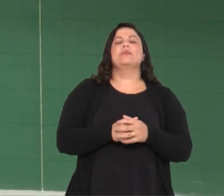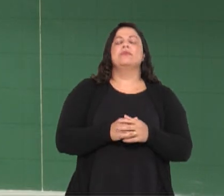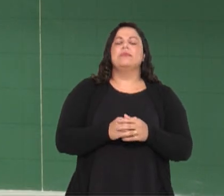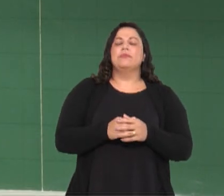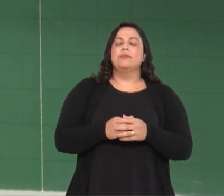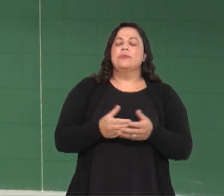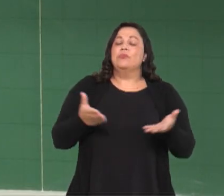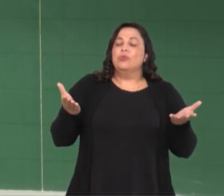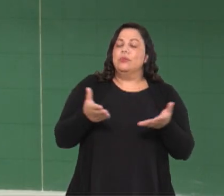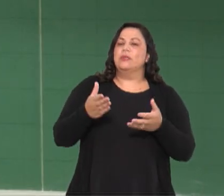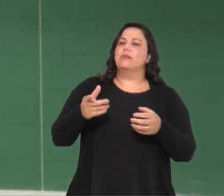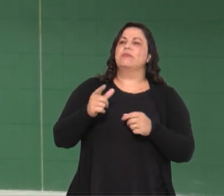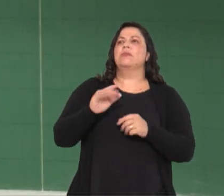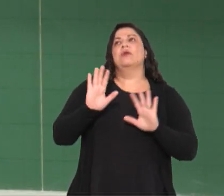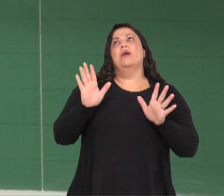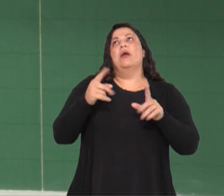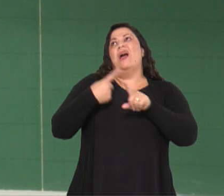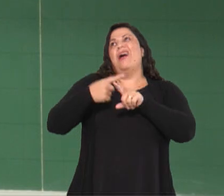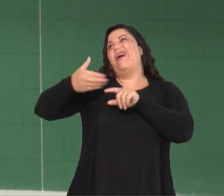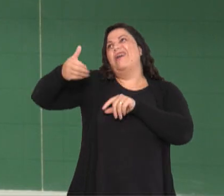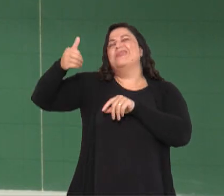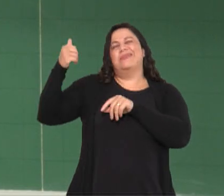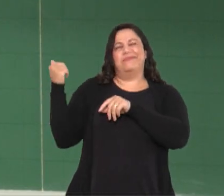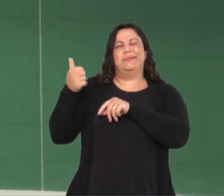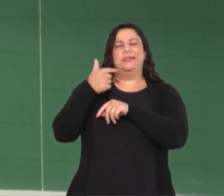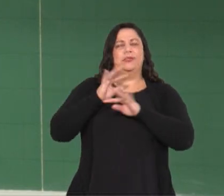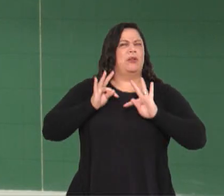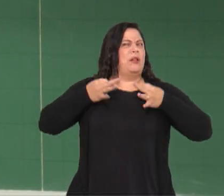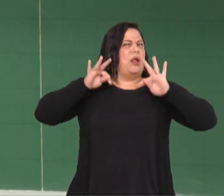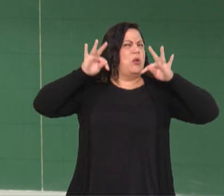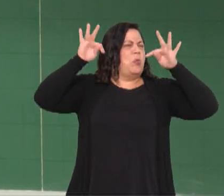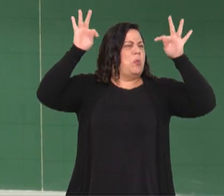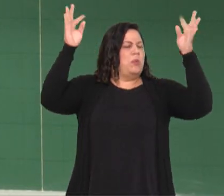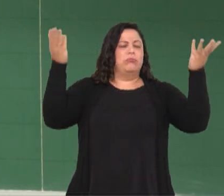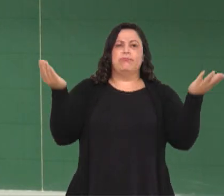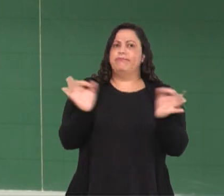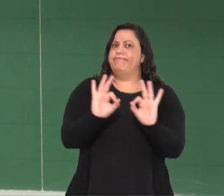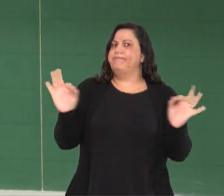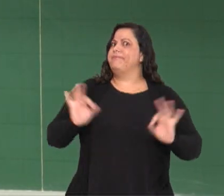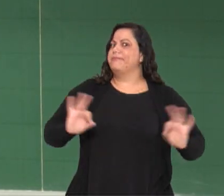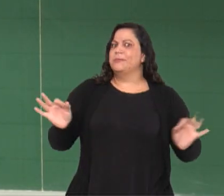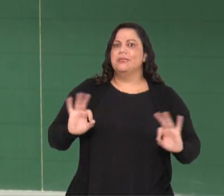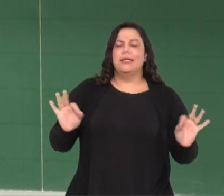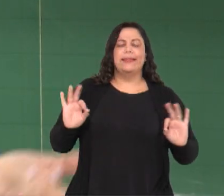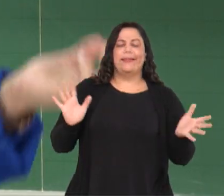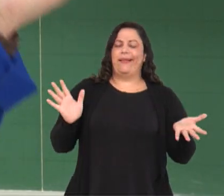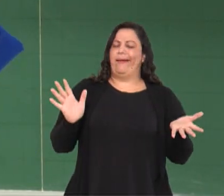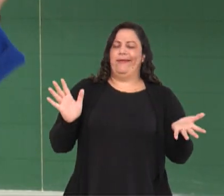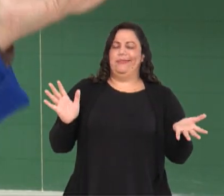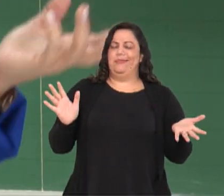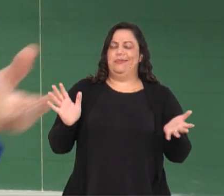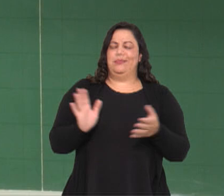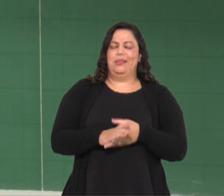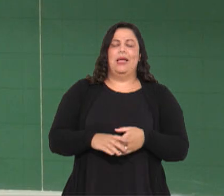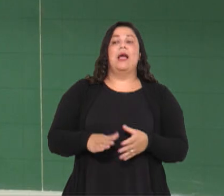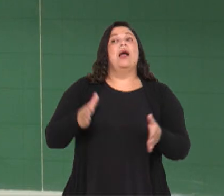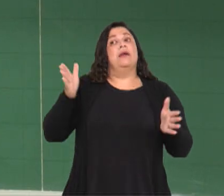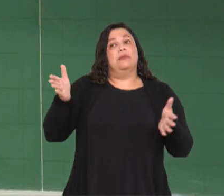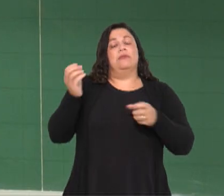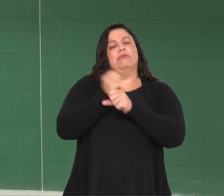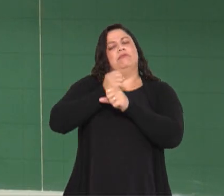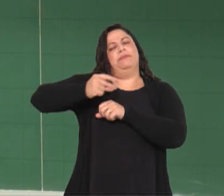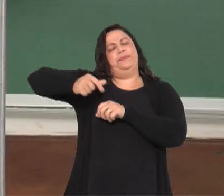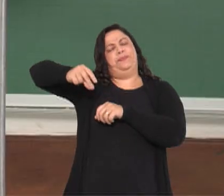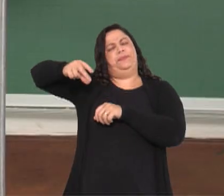que nós tínhamos na época, né? Nós não tínhamos nenhum tipo de tecnologia avançada para a construção de ferrovias. Então, para a época, foi